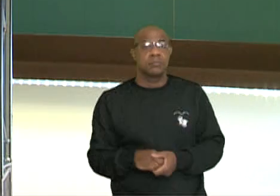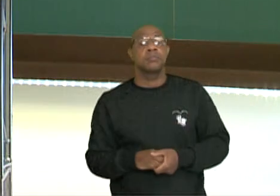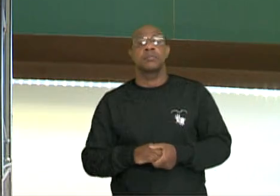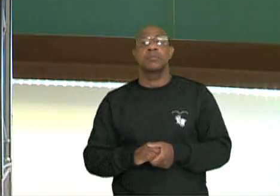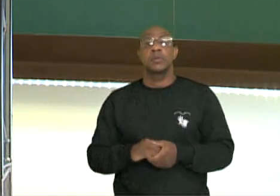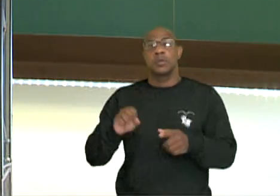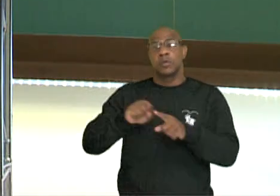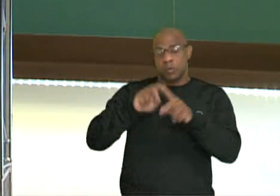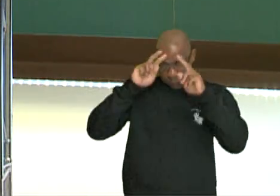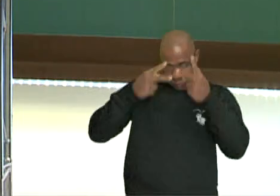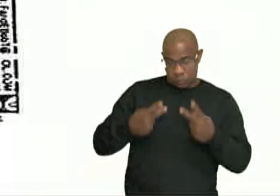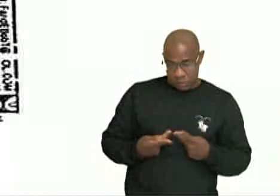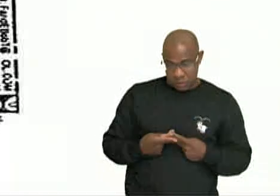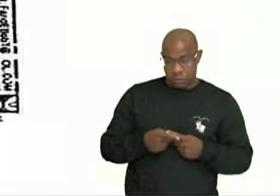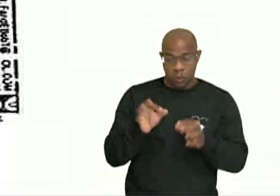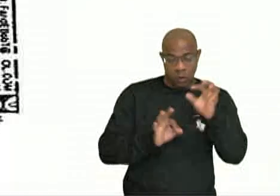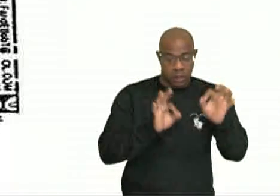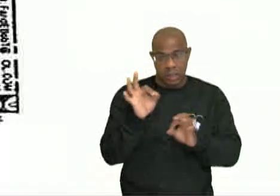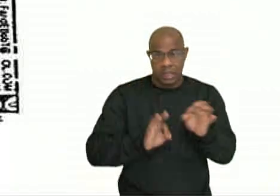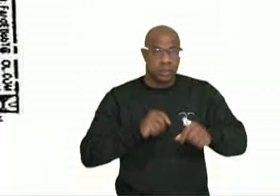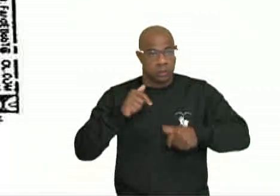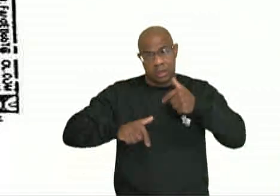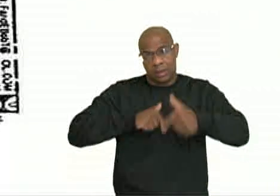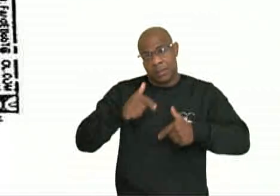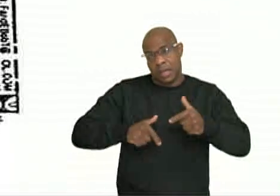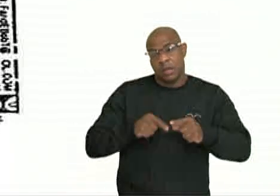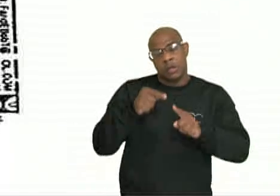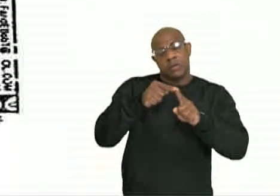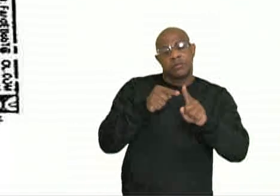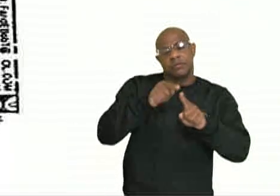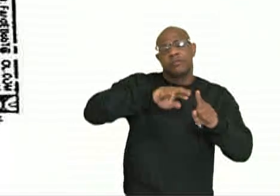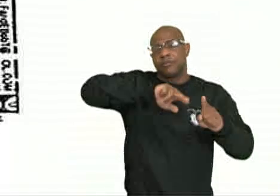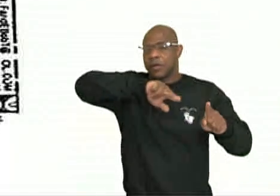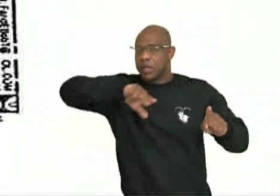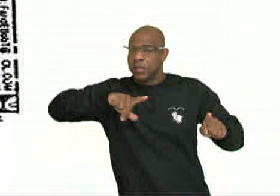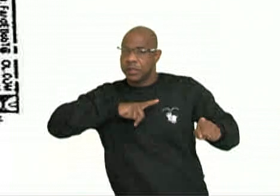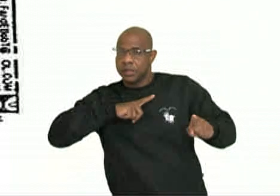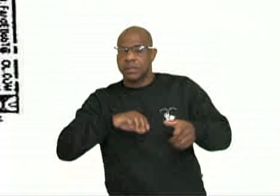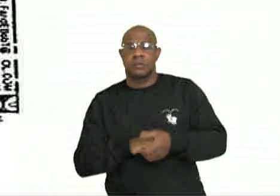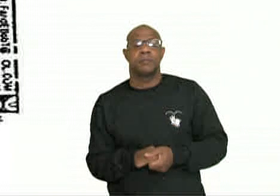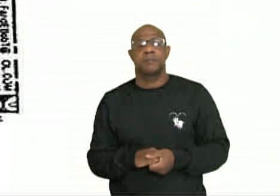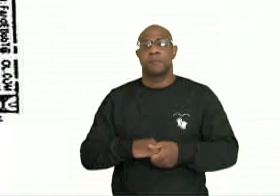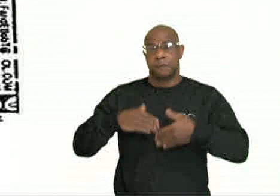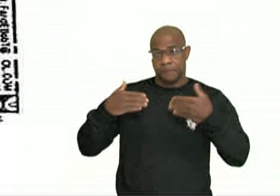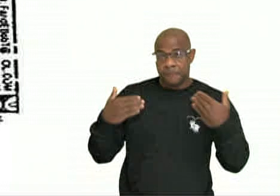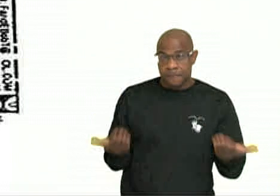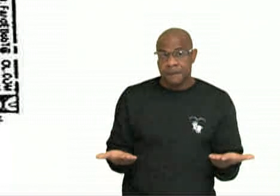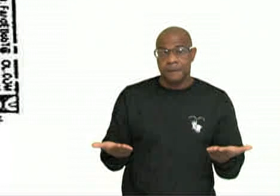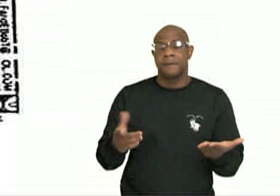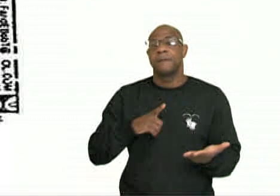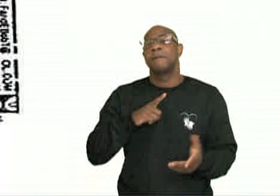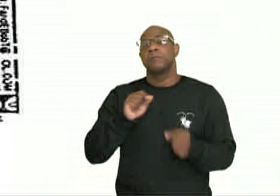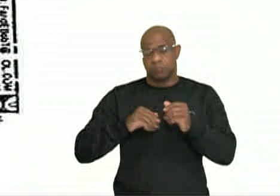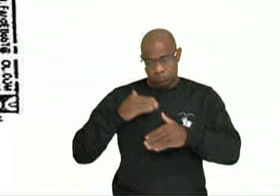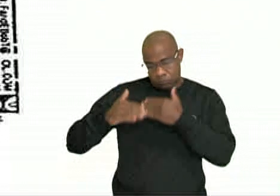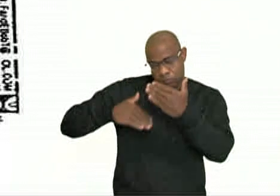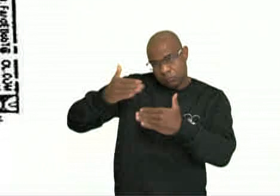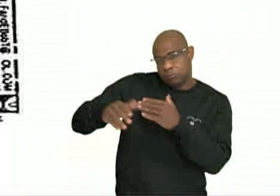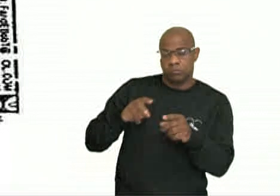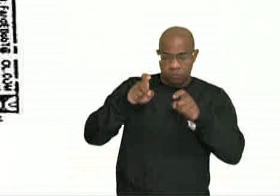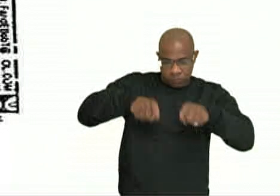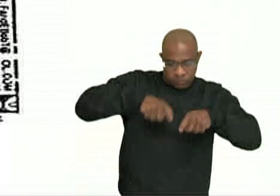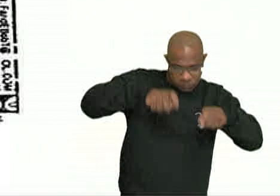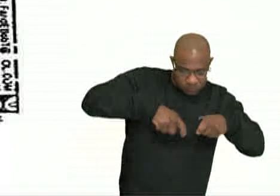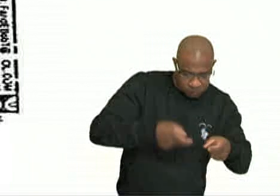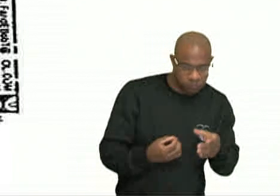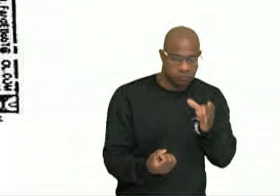organizam suas tarefas do cotidiano de diferentes maneiras, operando com a divisão do trabalho. Com o desenvolvimento da